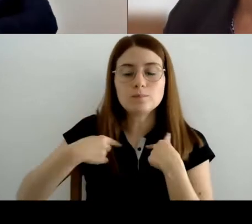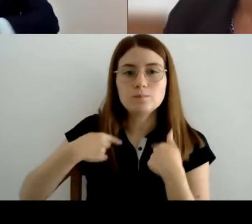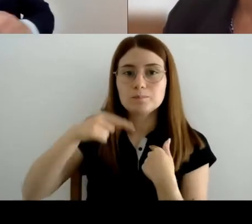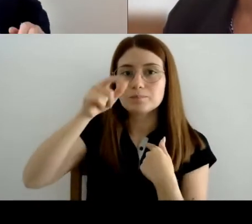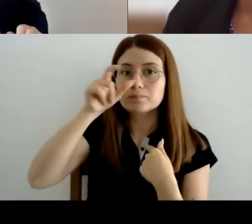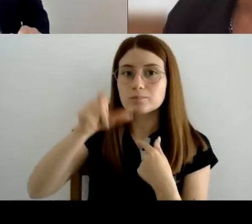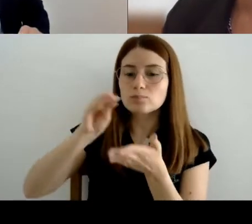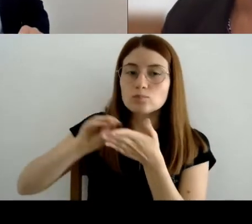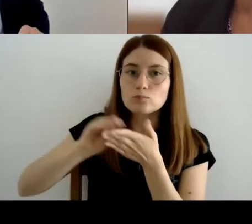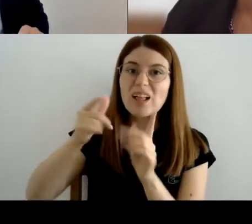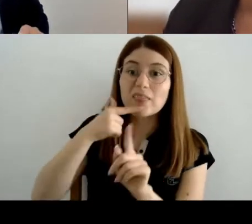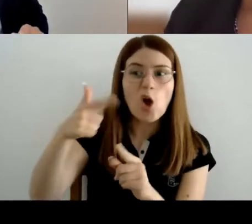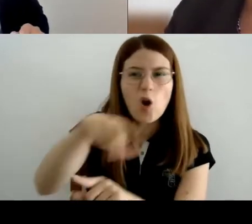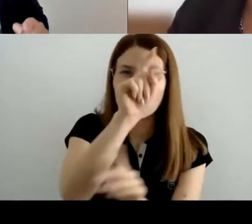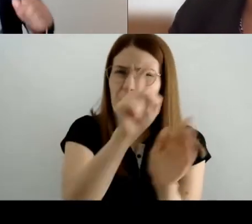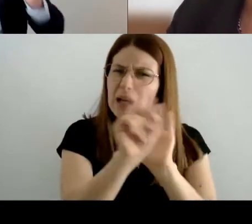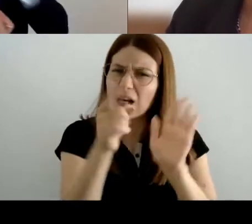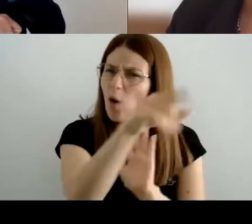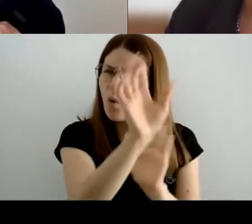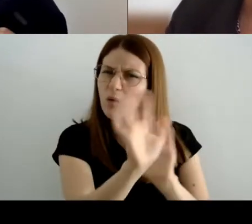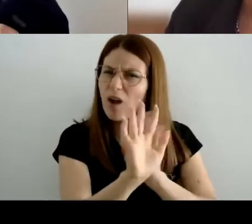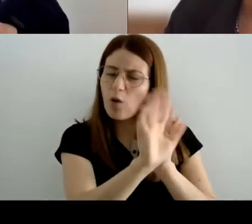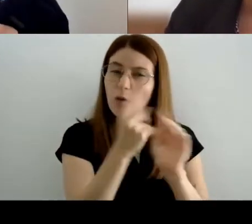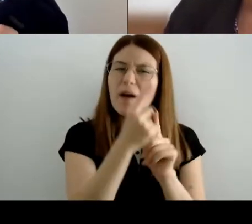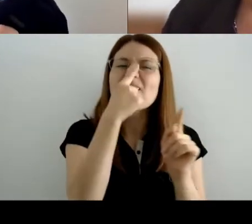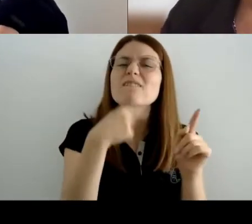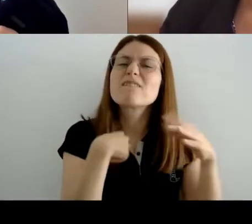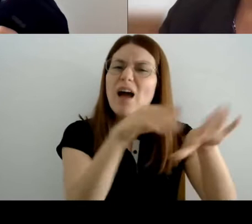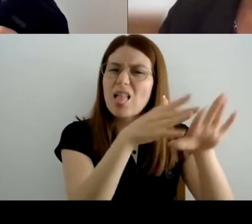clínicos que diziam aos utentes: não vá ali à máquina, que a máquina às vezes falha.